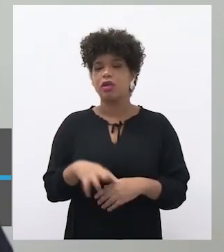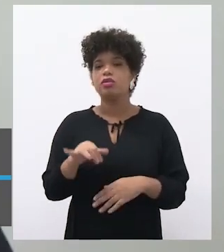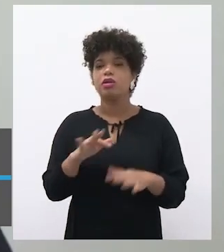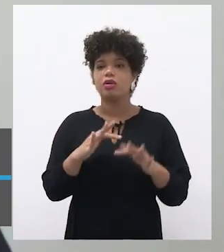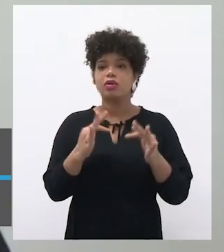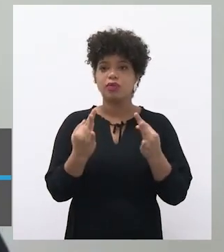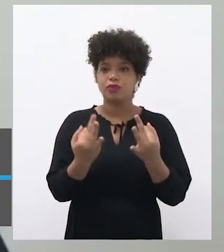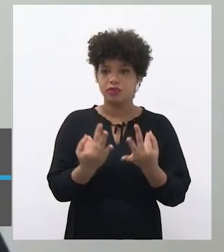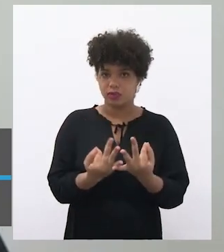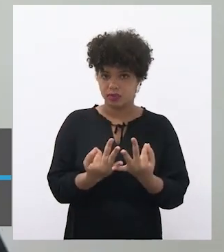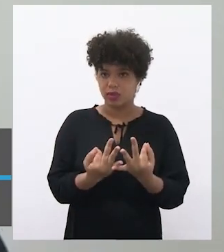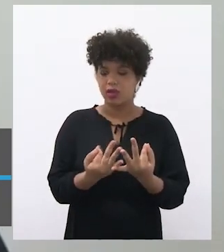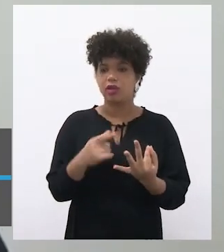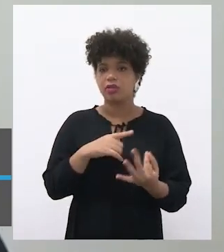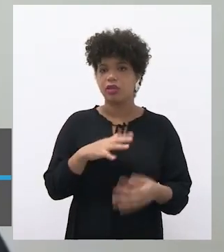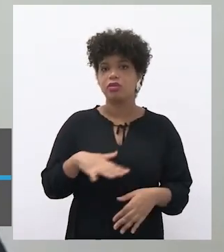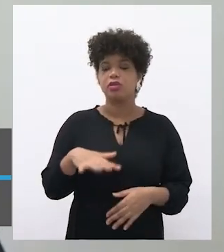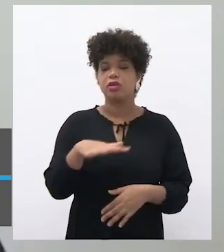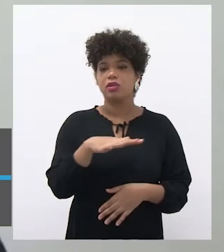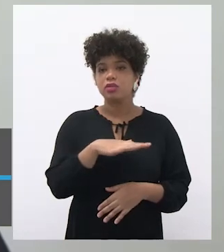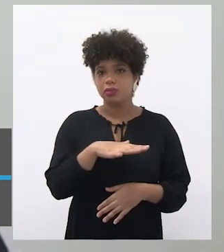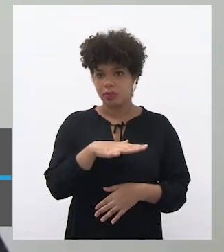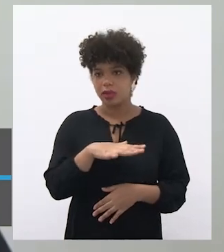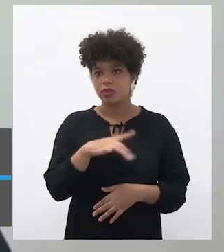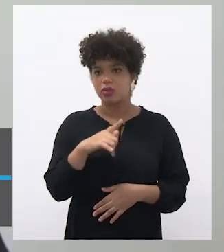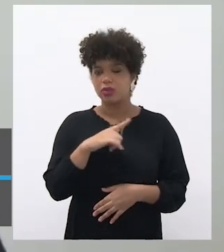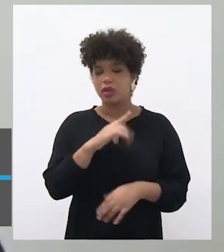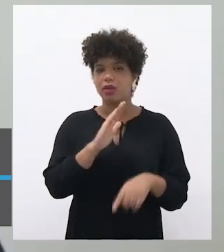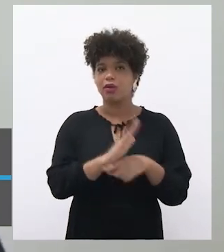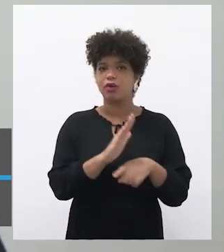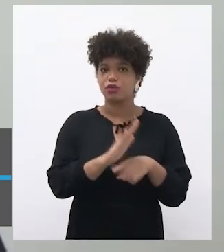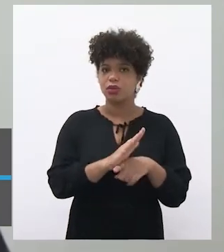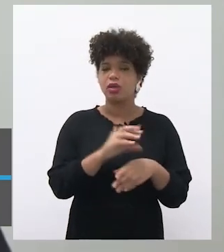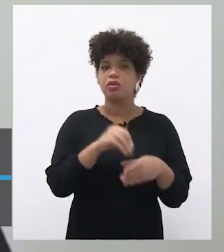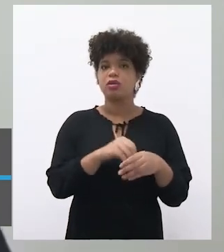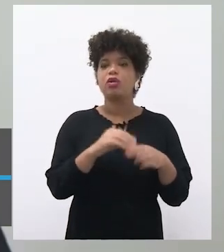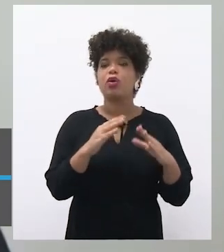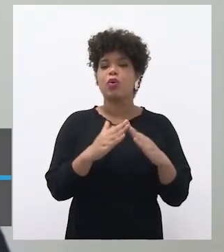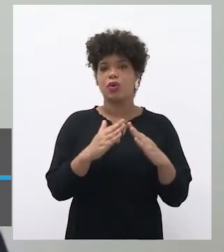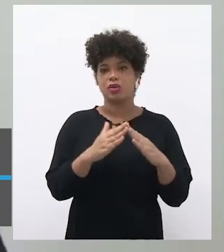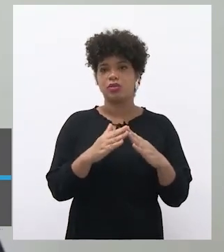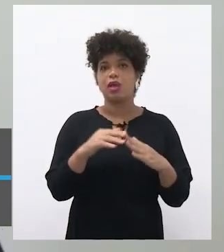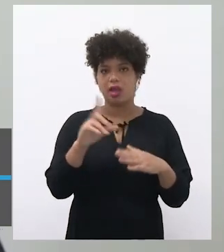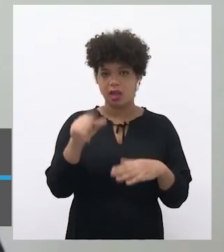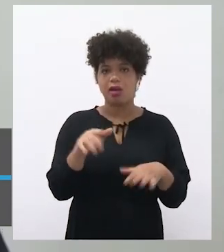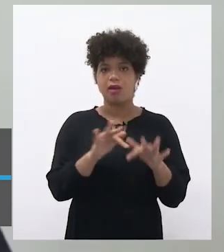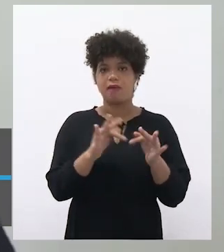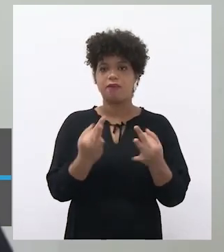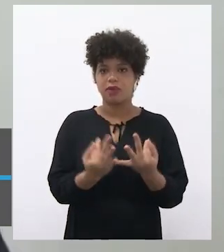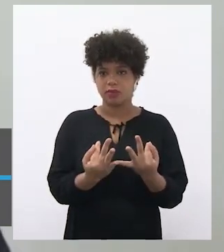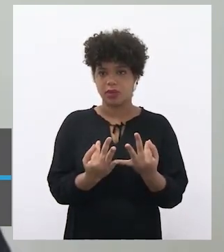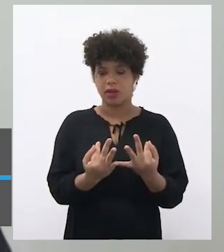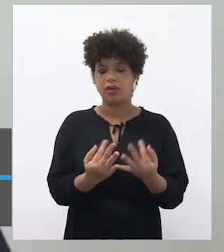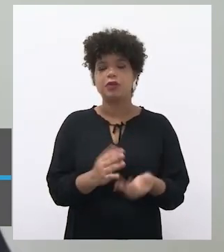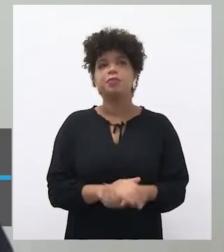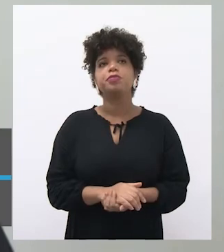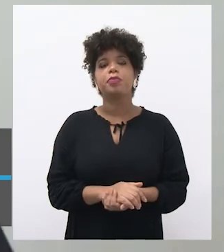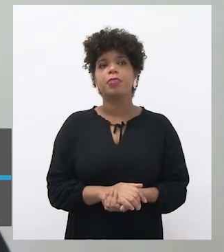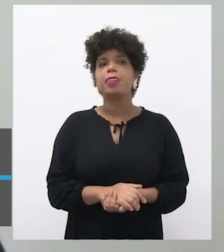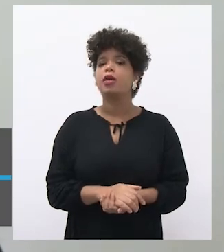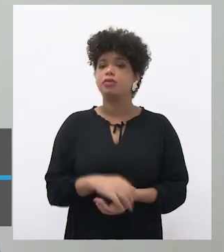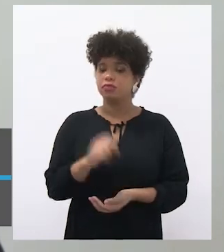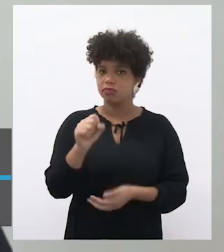a violência doméstica como uma violação de direitos humanos, né? E ao fazer isso,